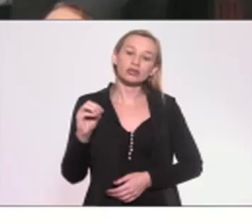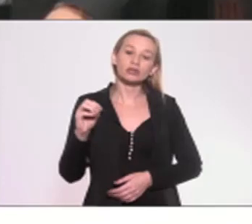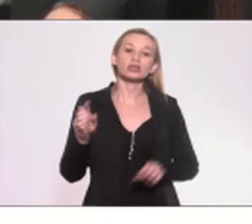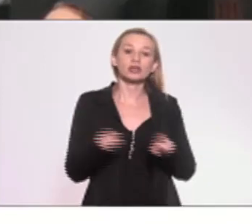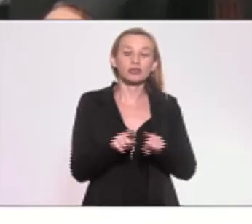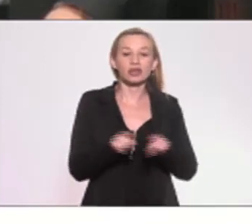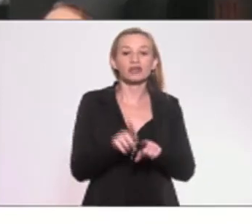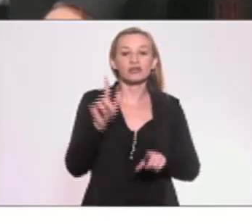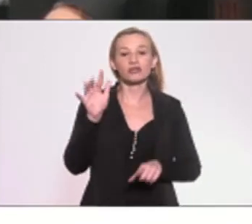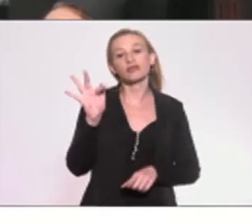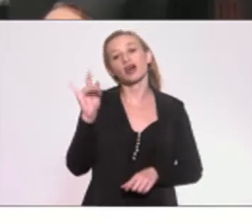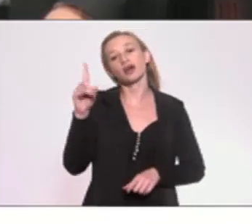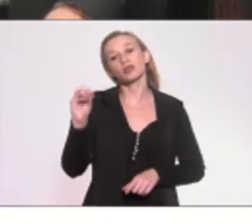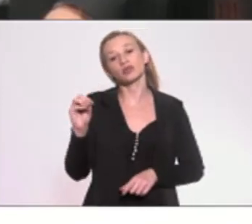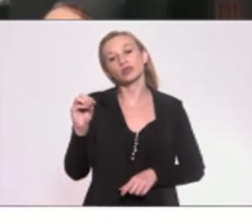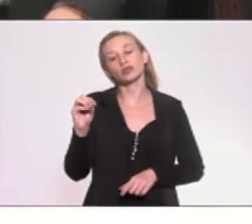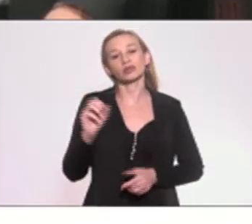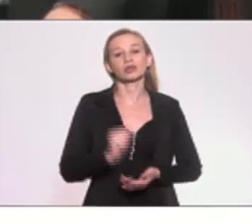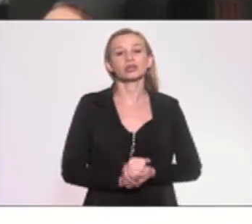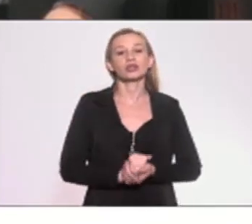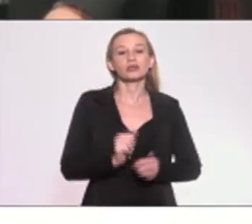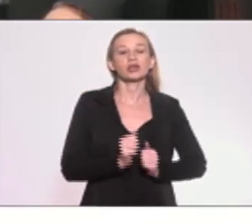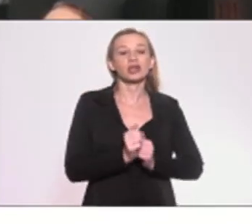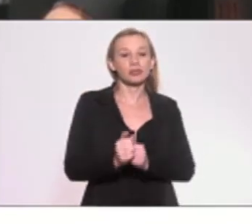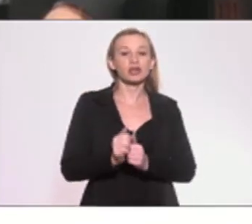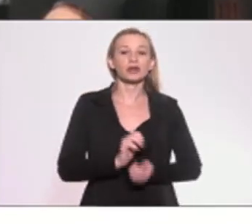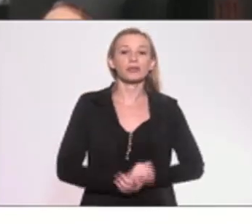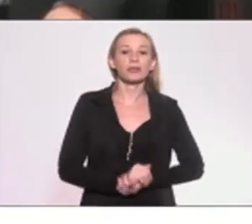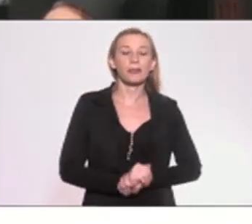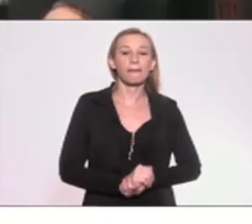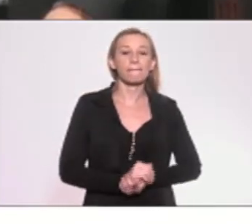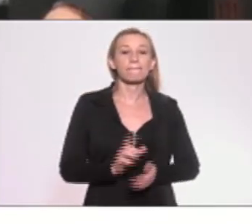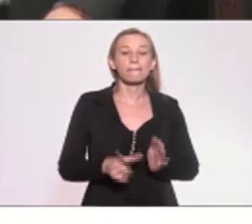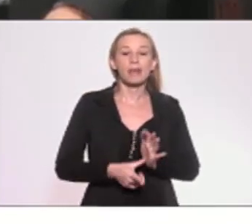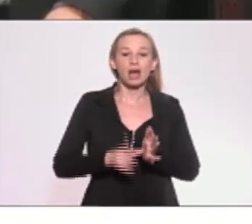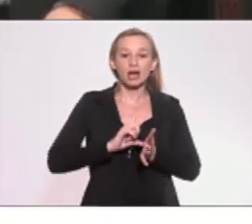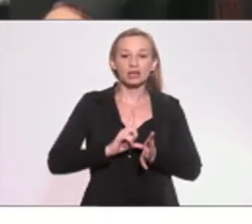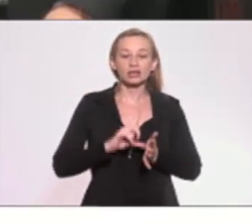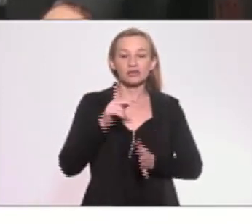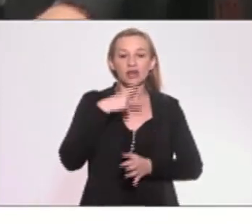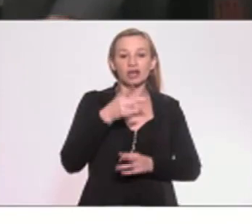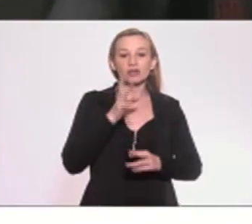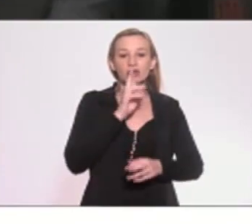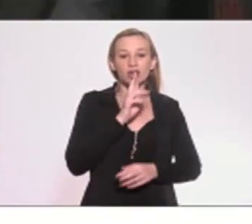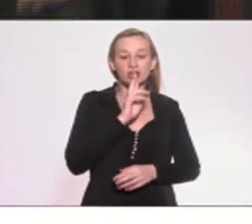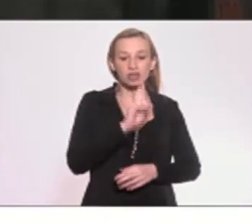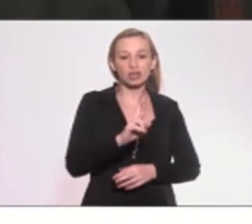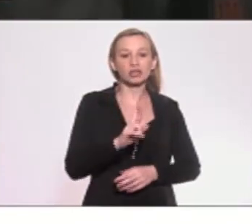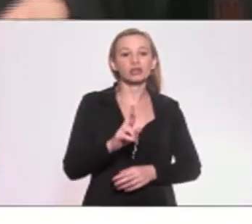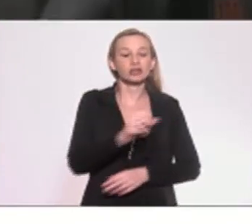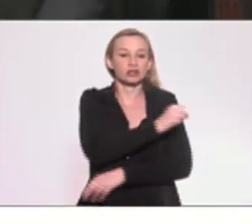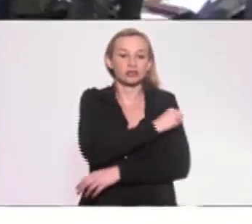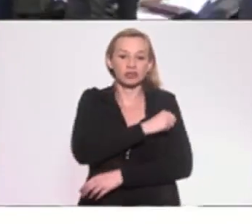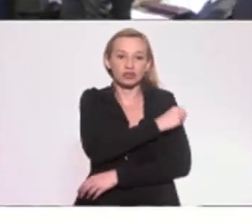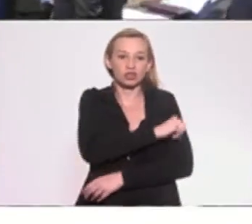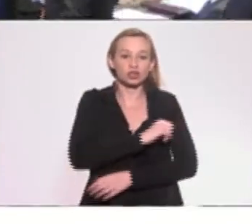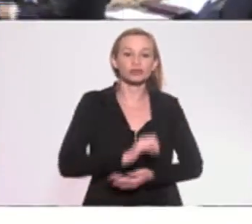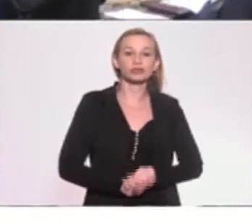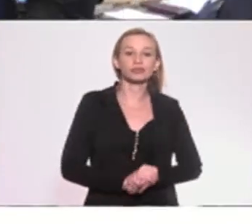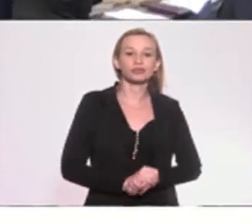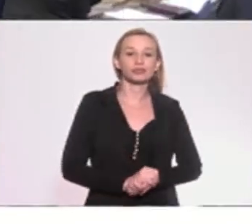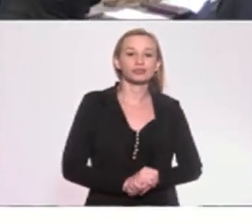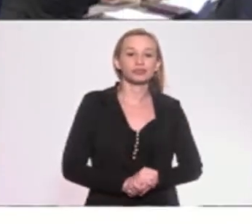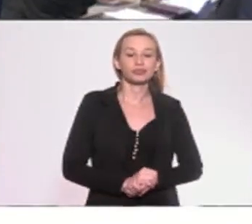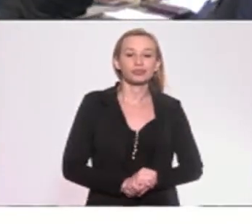Silva. Para encaminhar, antes de proclamarmos o resultado, a deputada enfermeira Rejane. Presidente. Não,